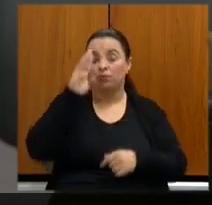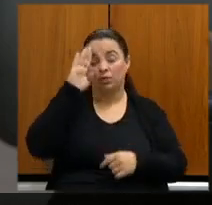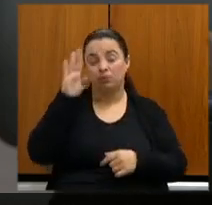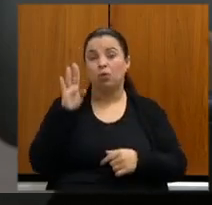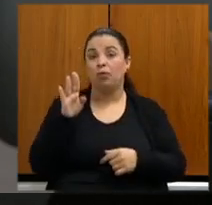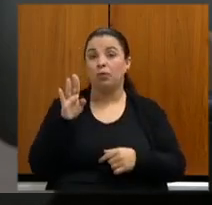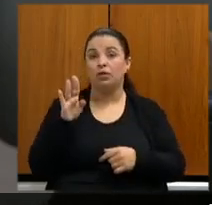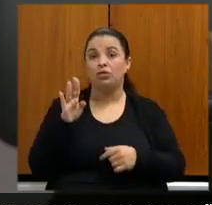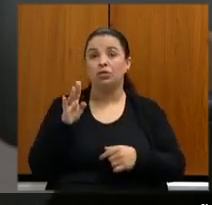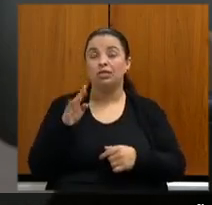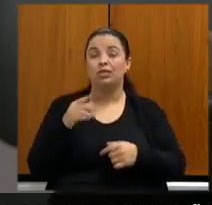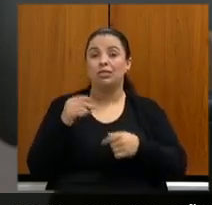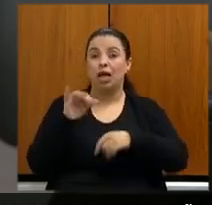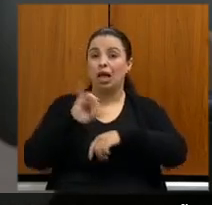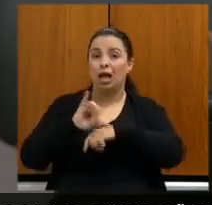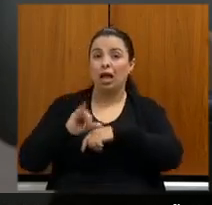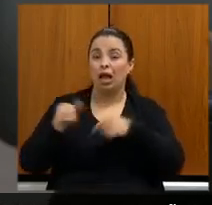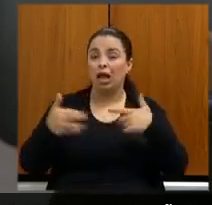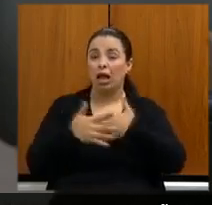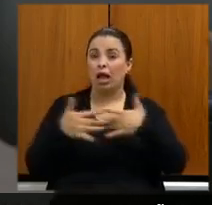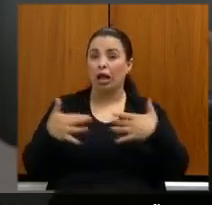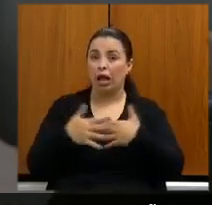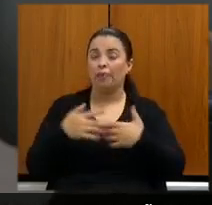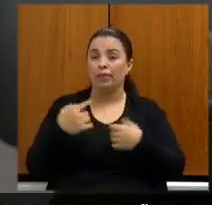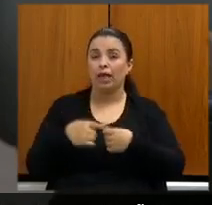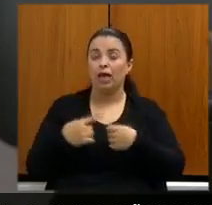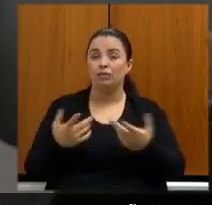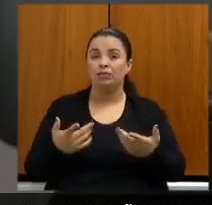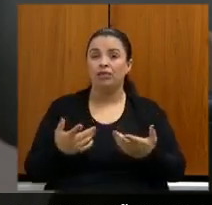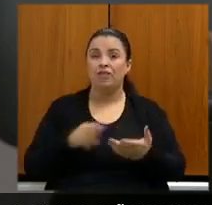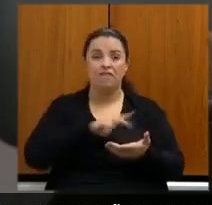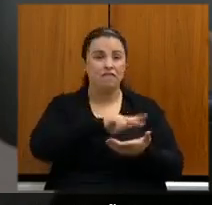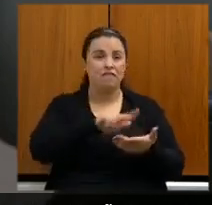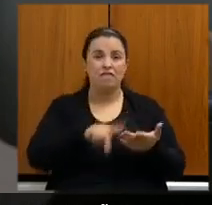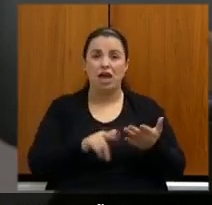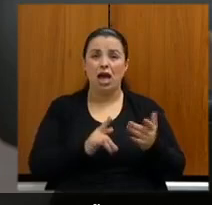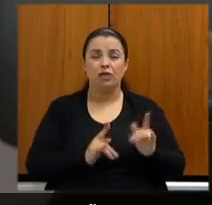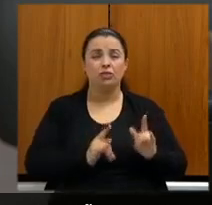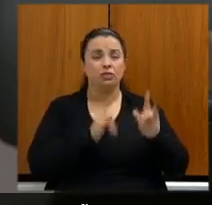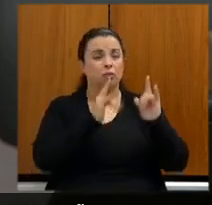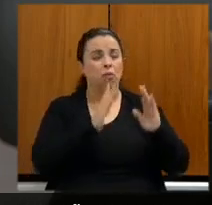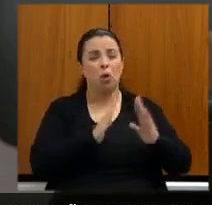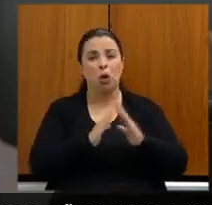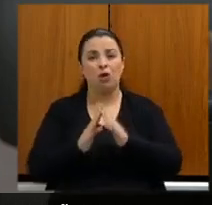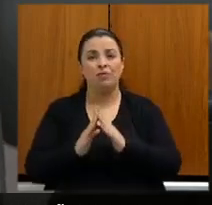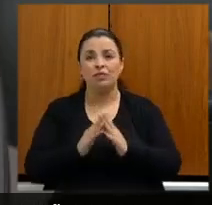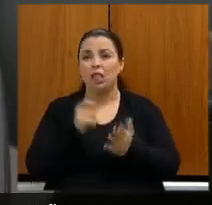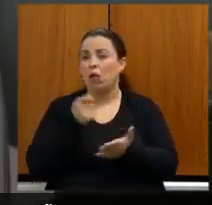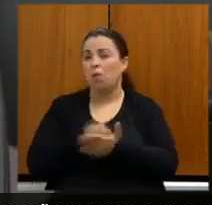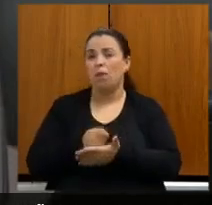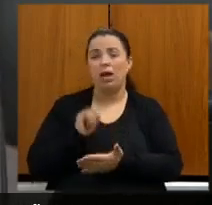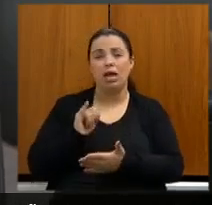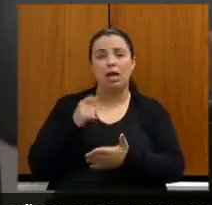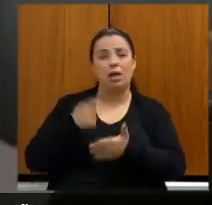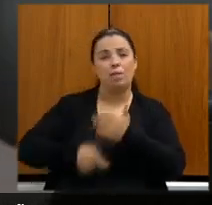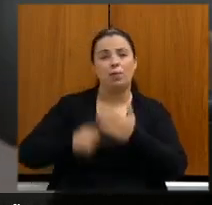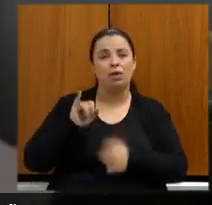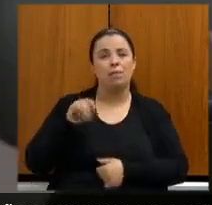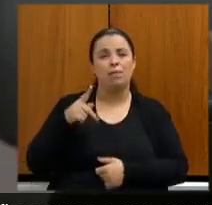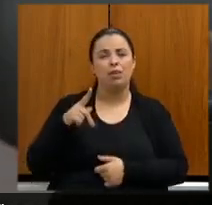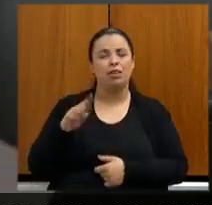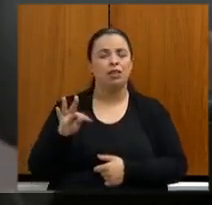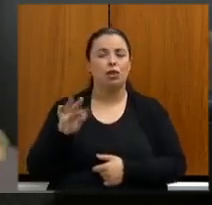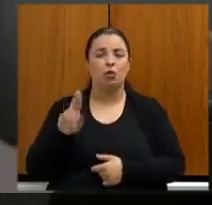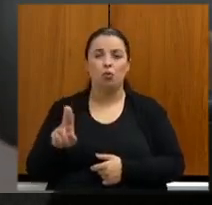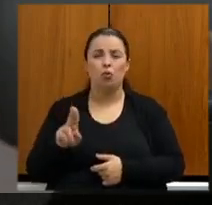que já não pagam IPTU não já perdeu a função social tem vários casos inclusive acompanhando o